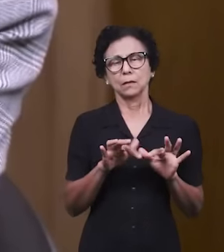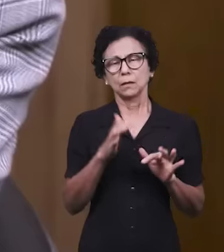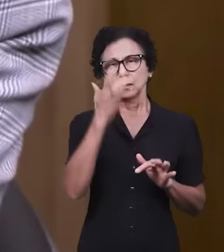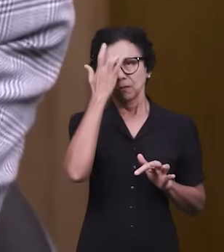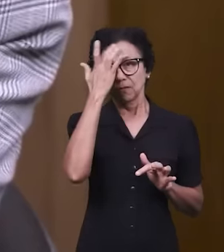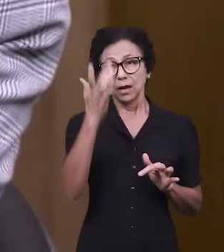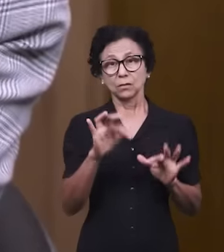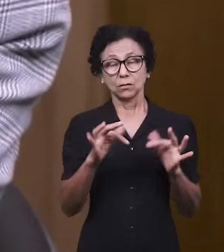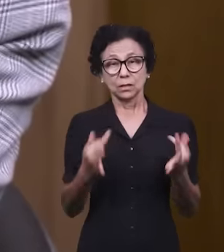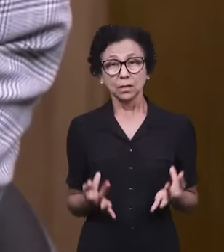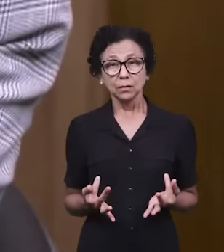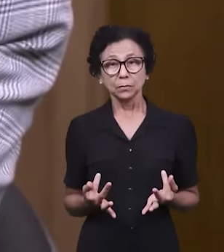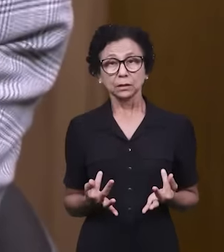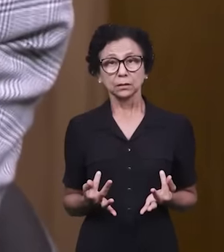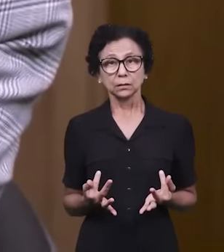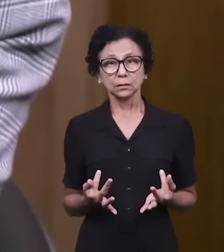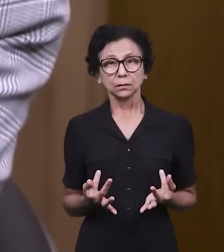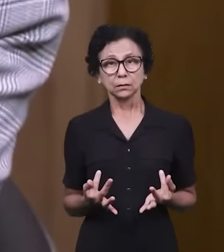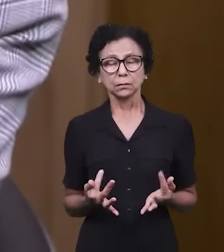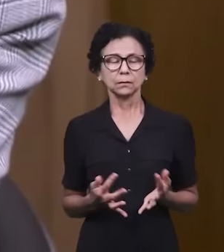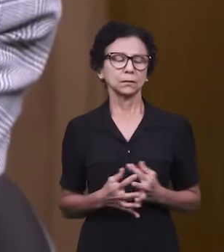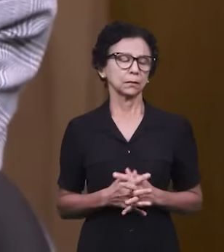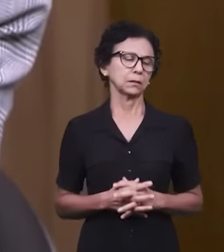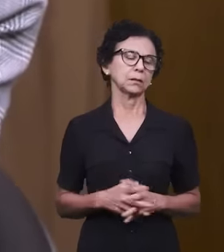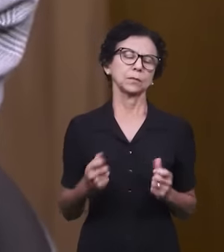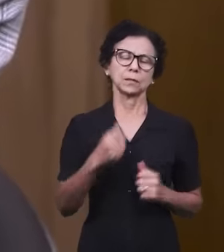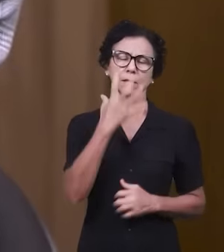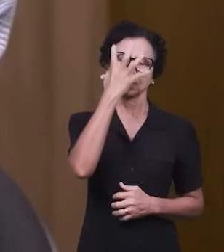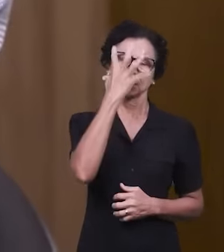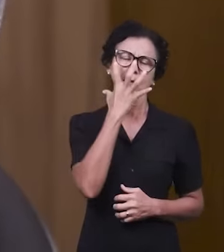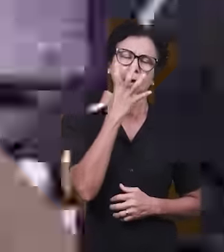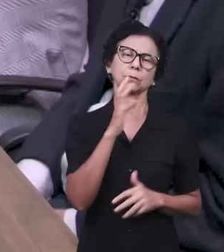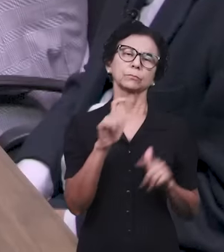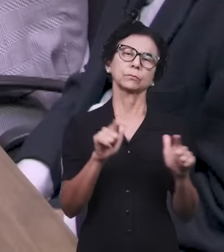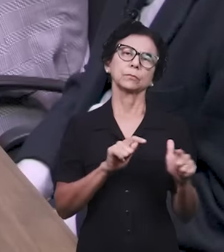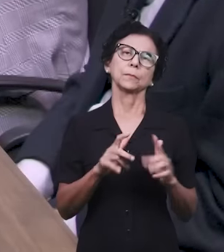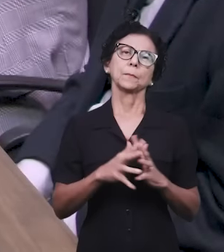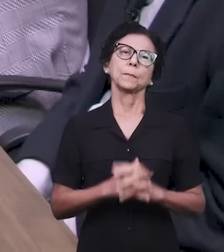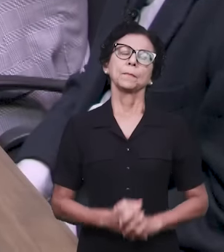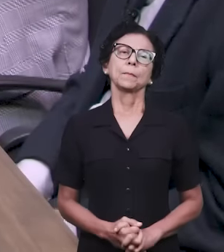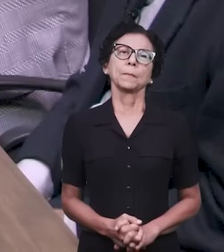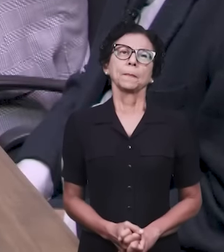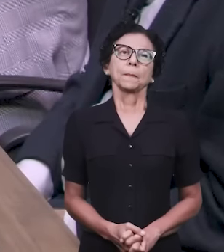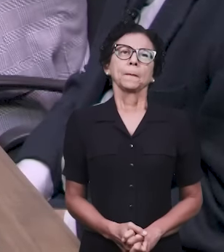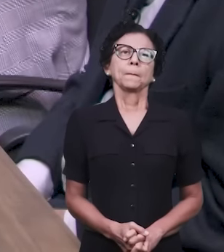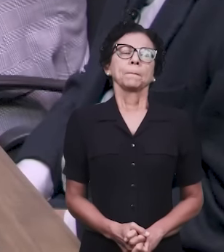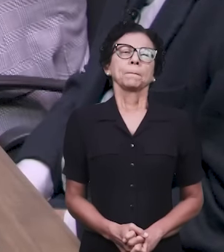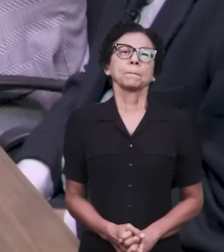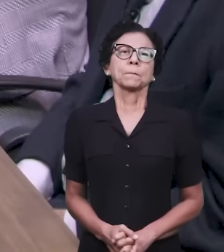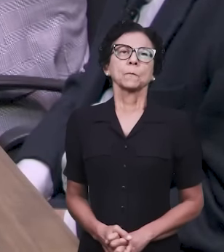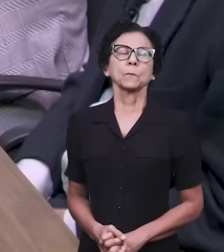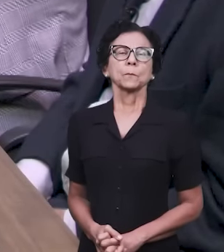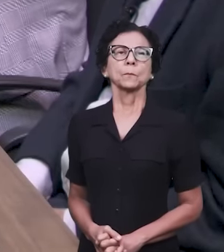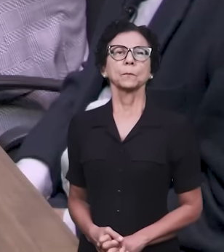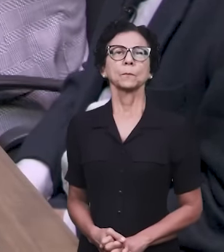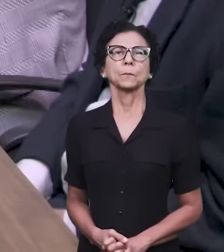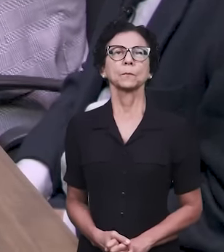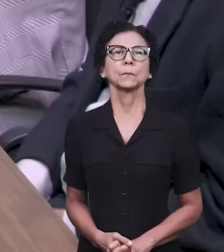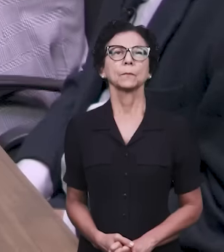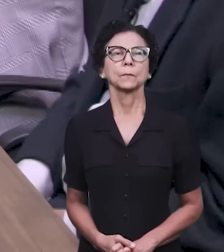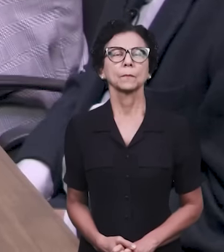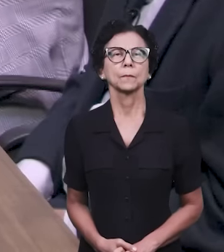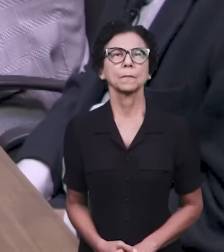houvesse um critério de seriedade nesse tipo de trabalho. Muito bem. É bom, eu gostaria de lembrar